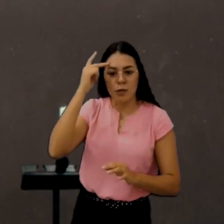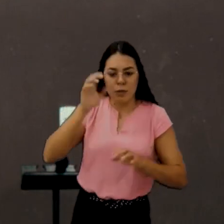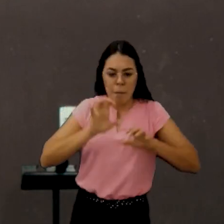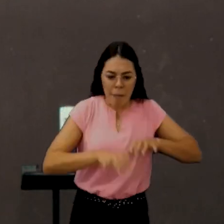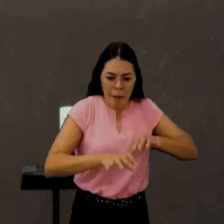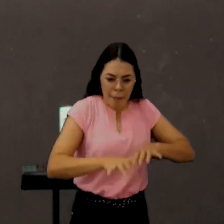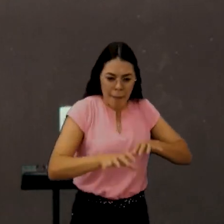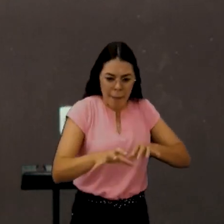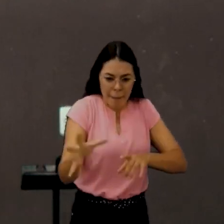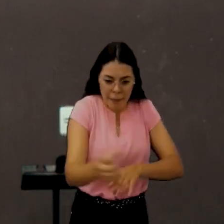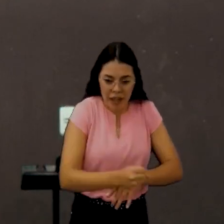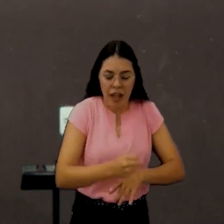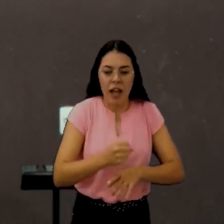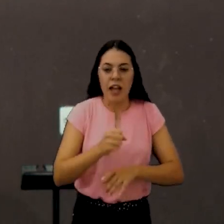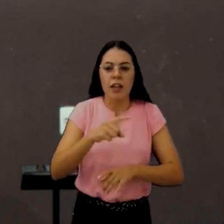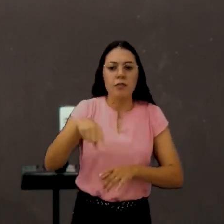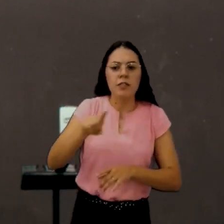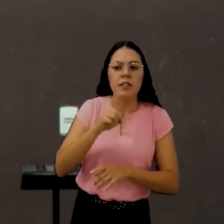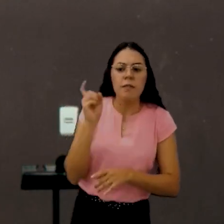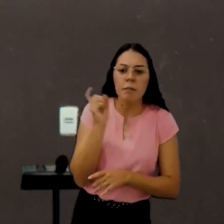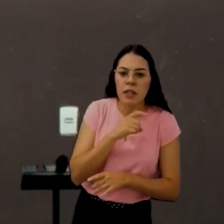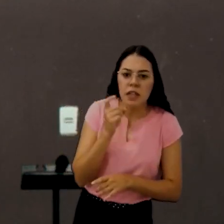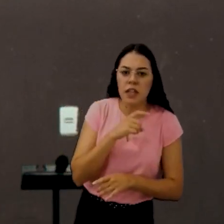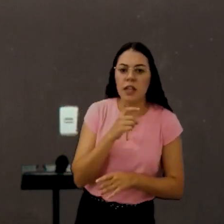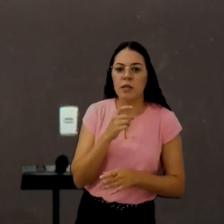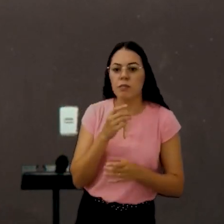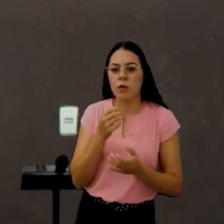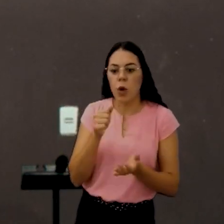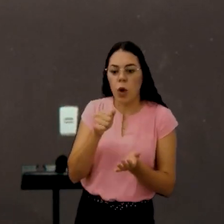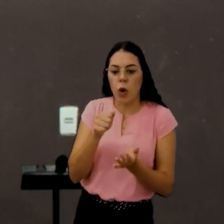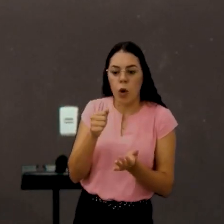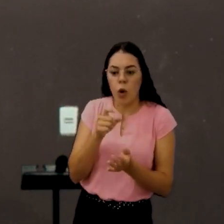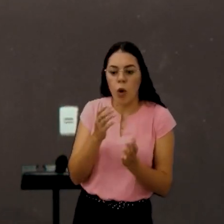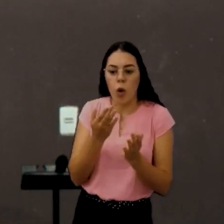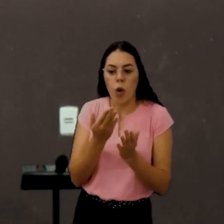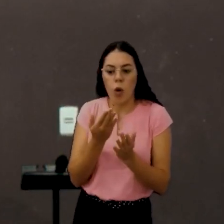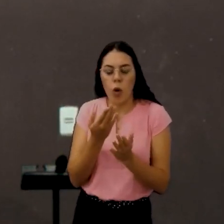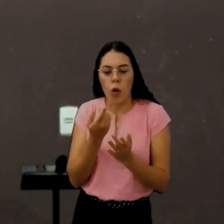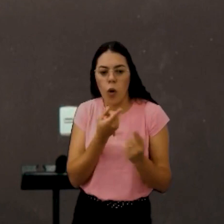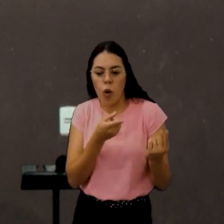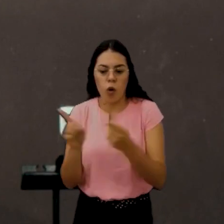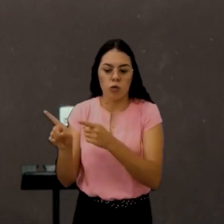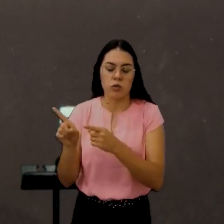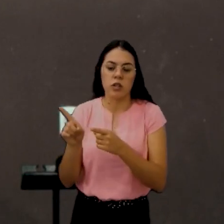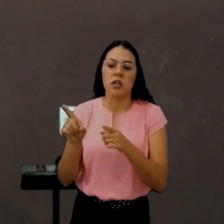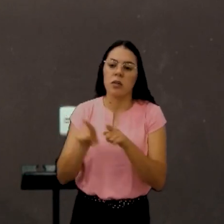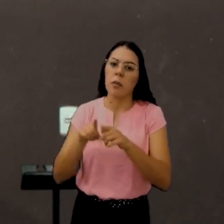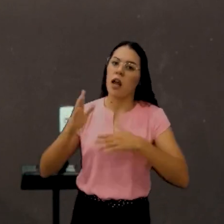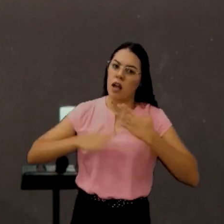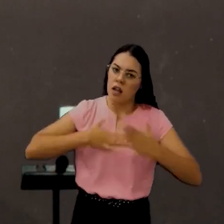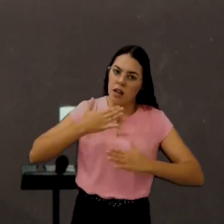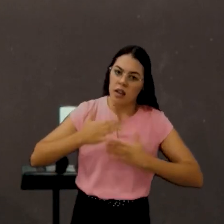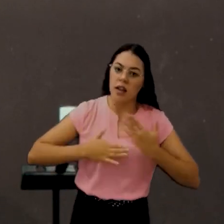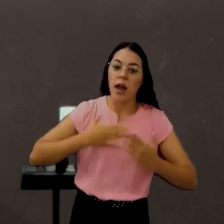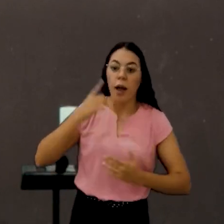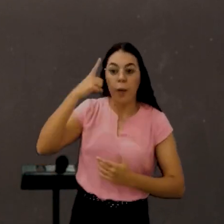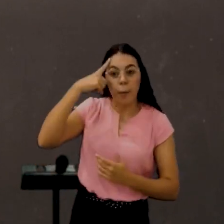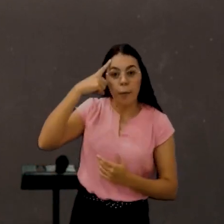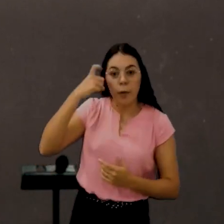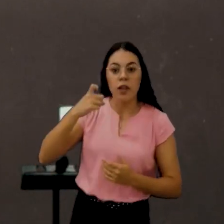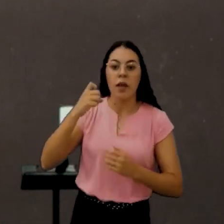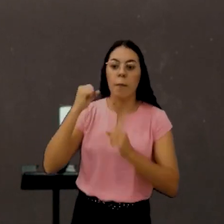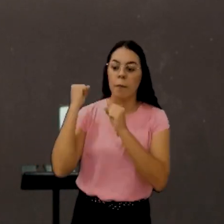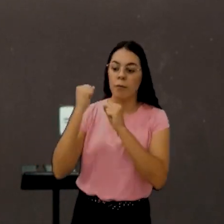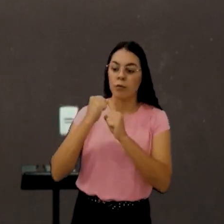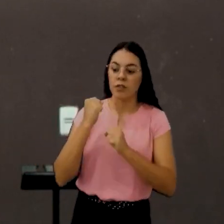e mentindo disserem todo mal contra vocês. Alegrem-se e exultem, porque é